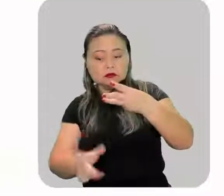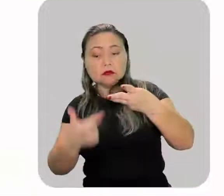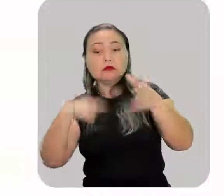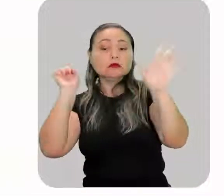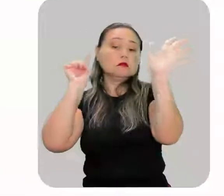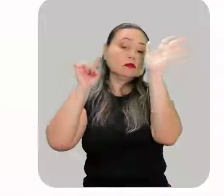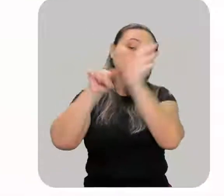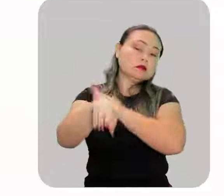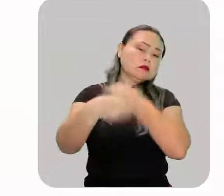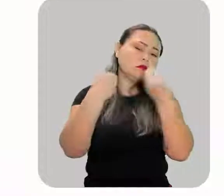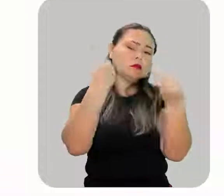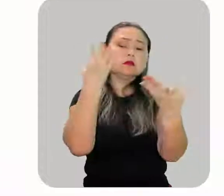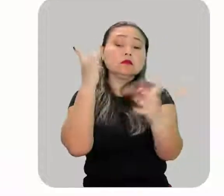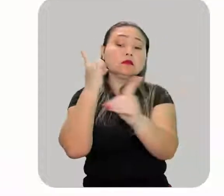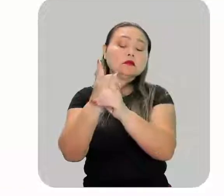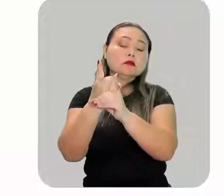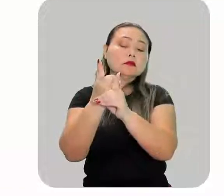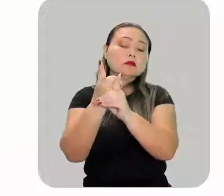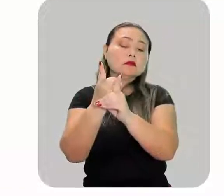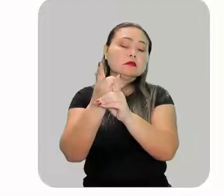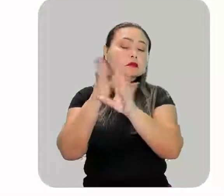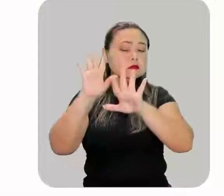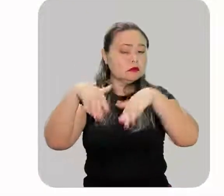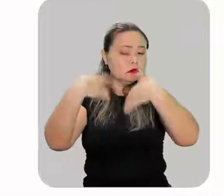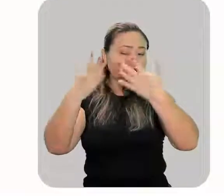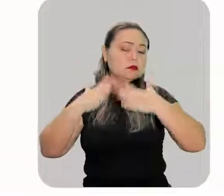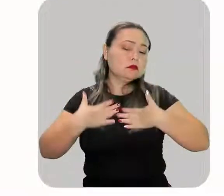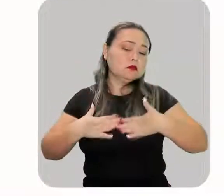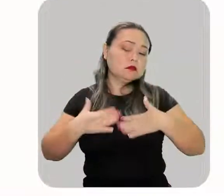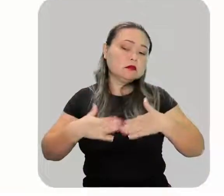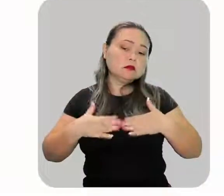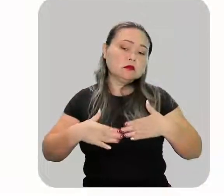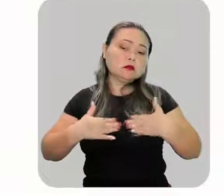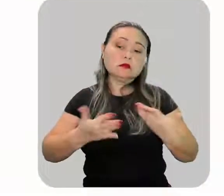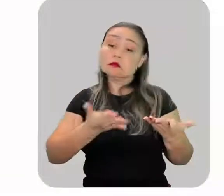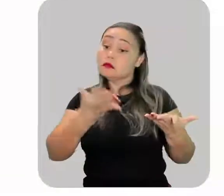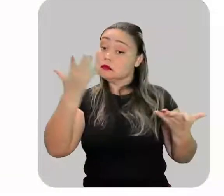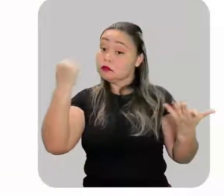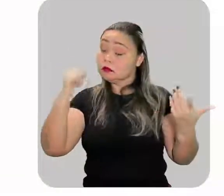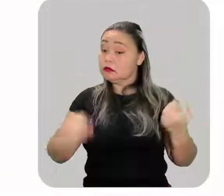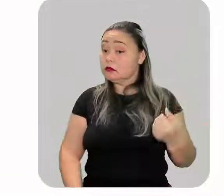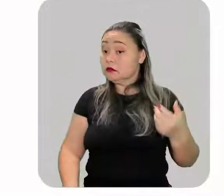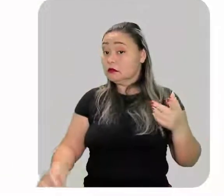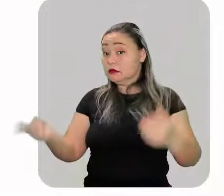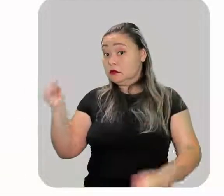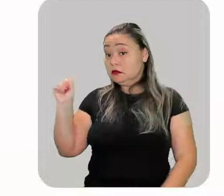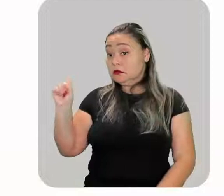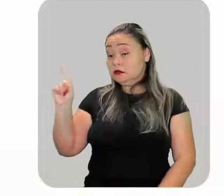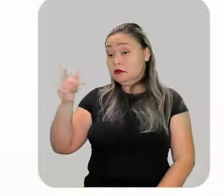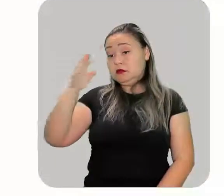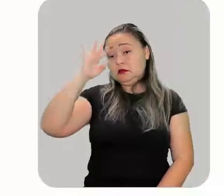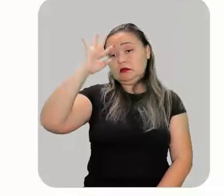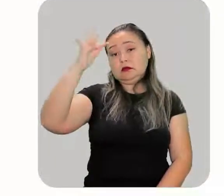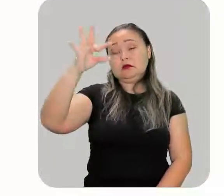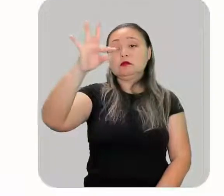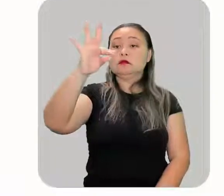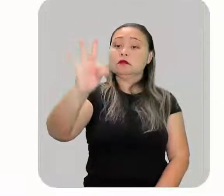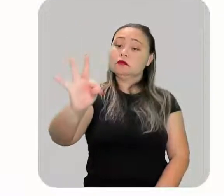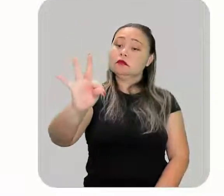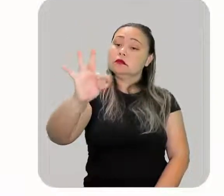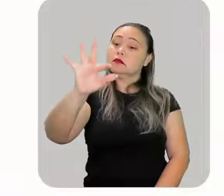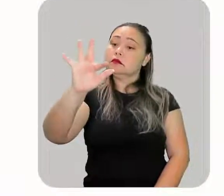pergunta é, e como que eu acho essas raízes? Vai chegar lá, calma. Vamos lá agora no nosso querido